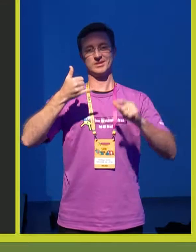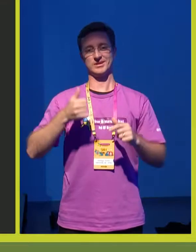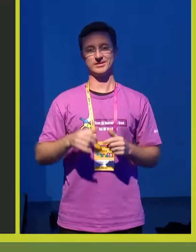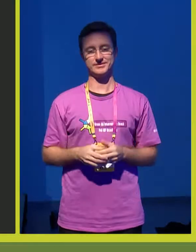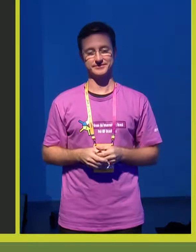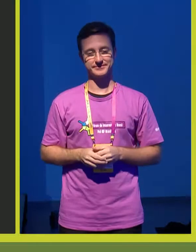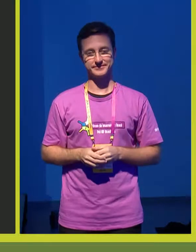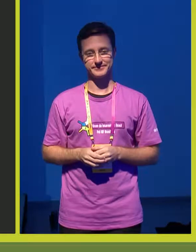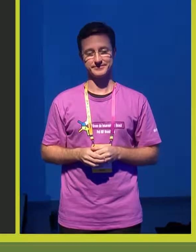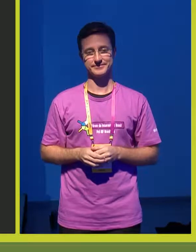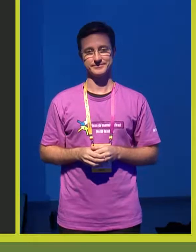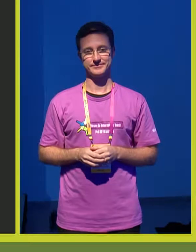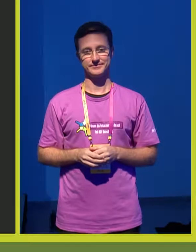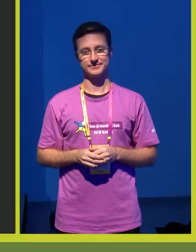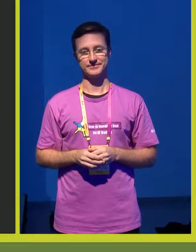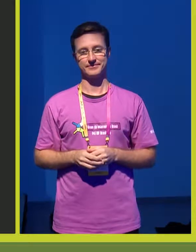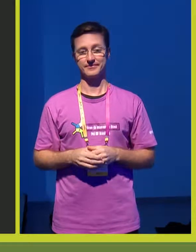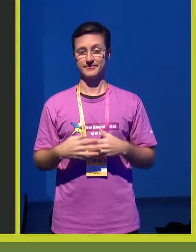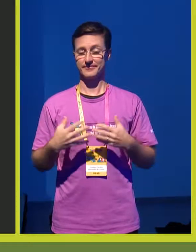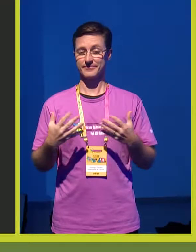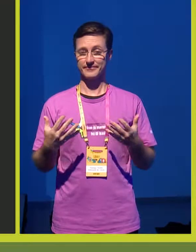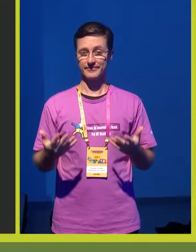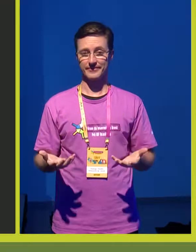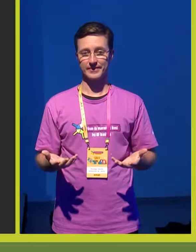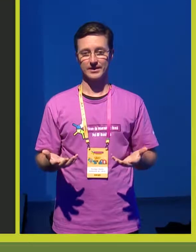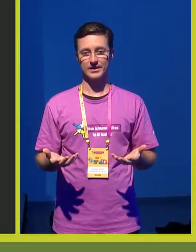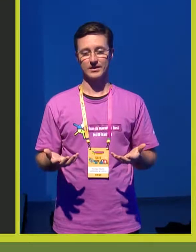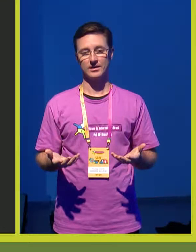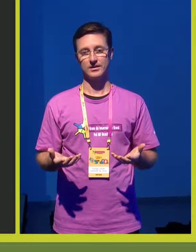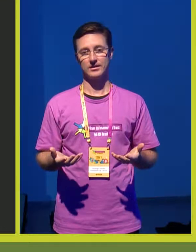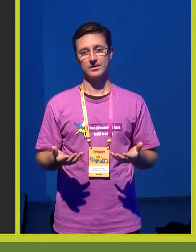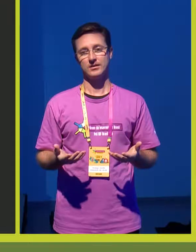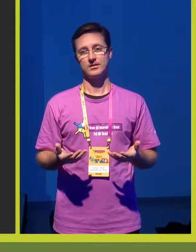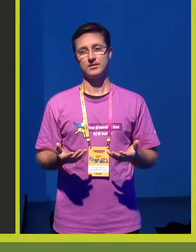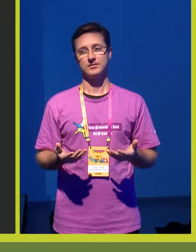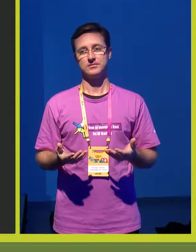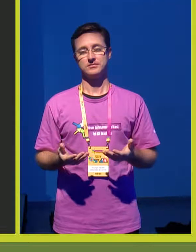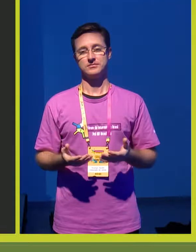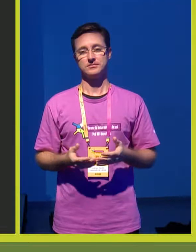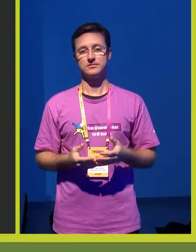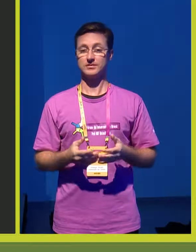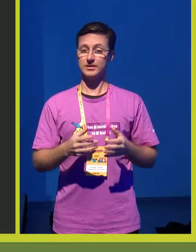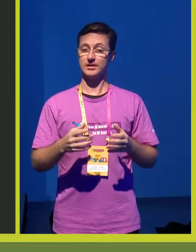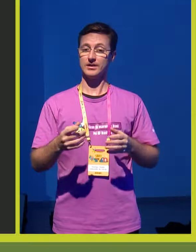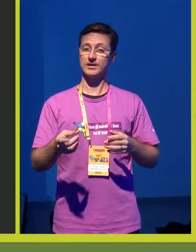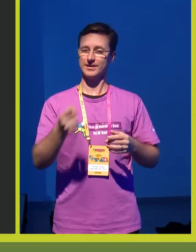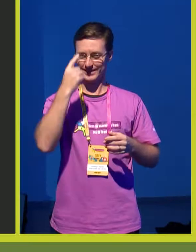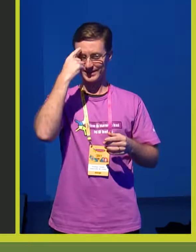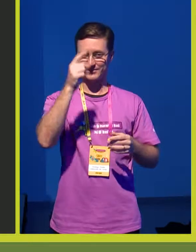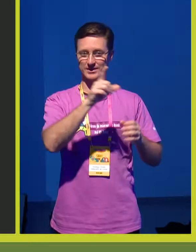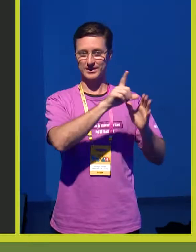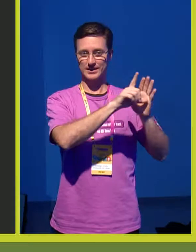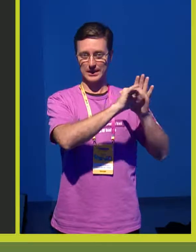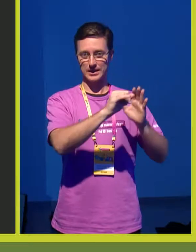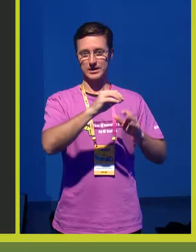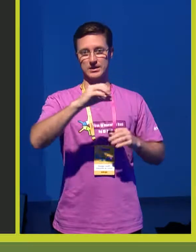e seria basicamente esse então o escopo da lei 9296